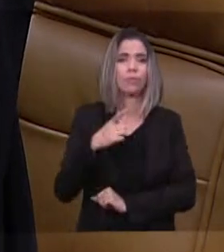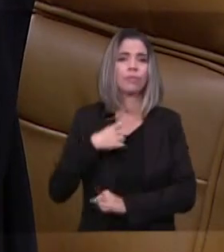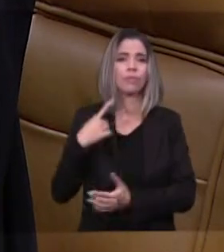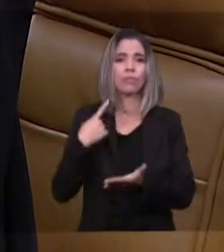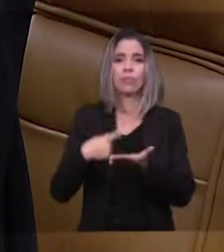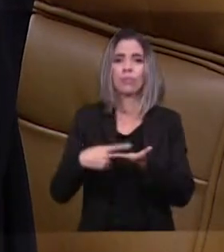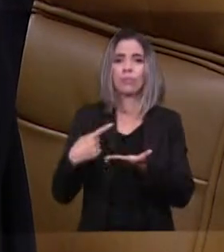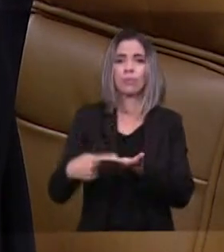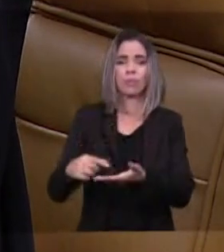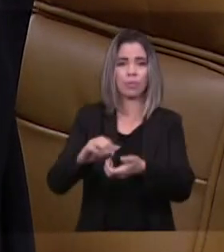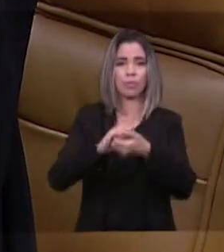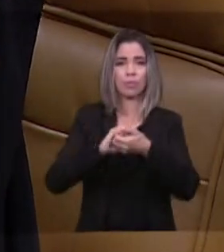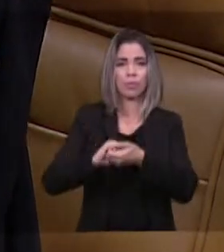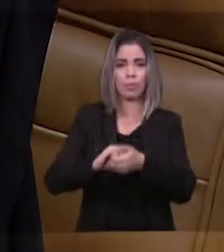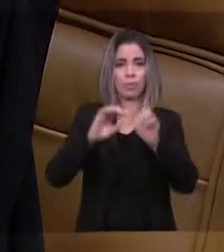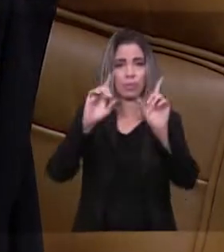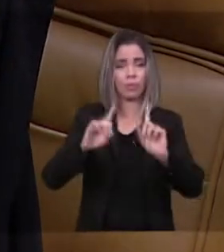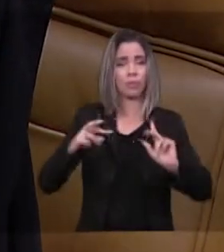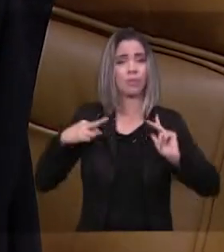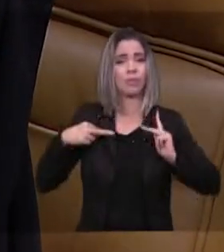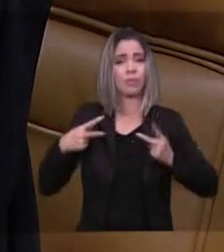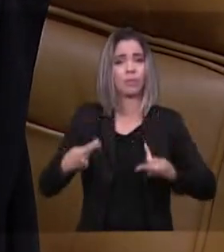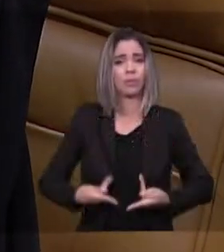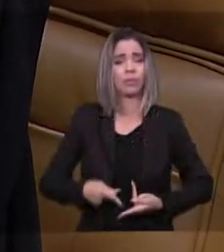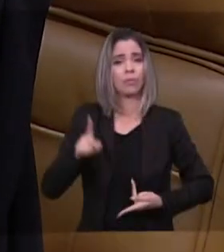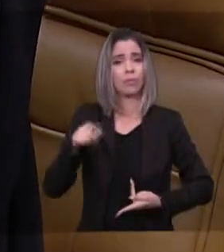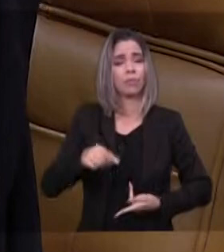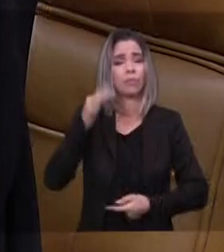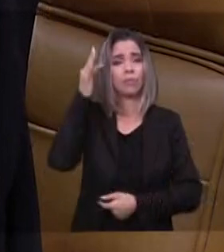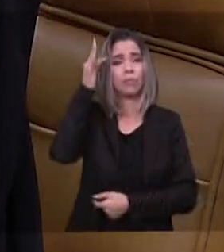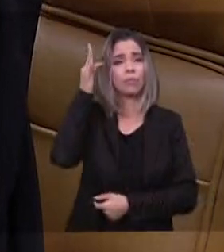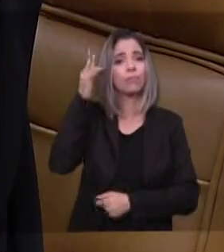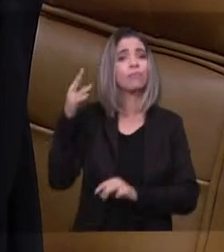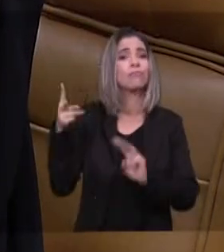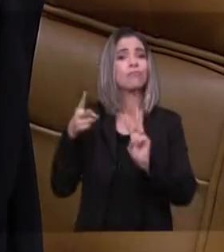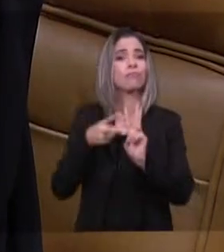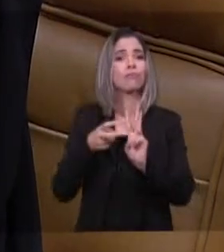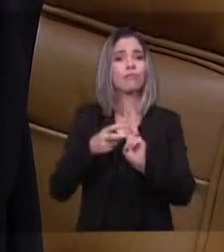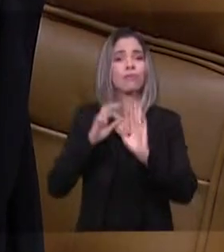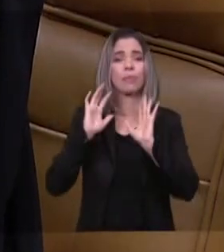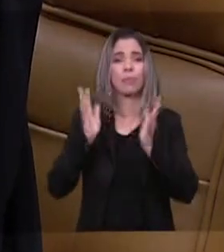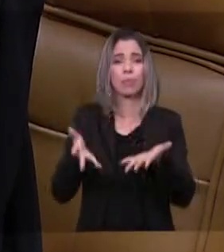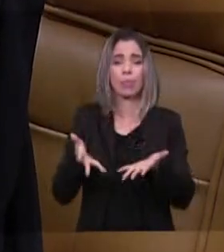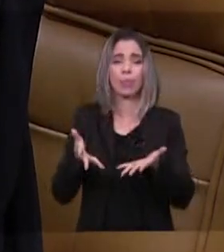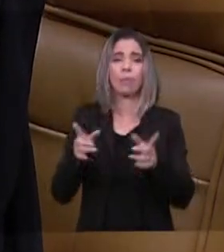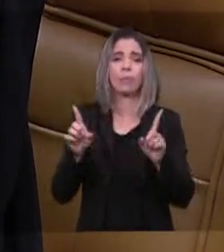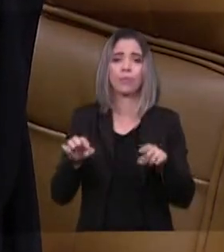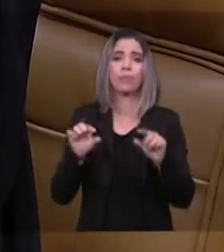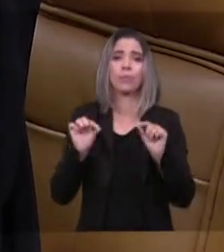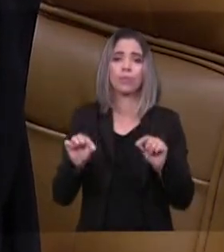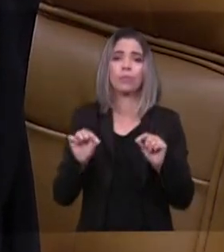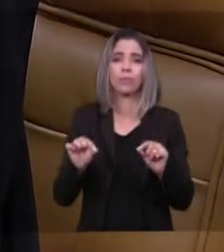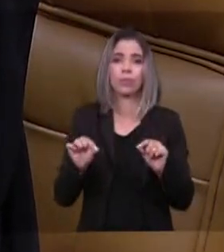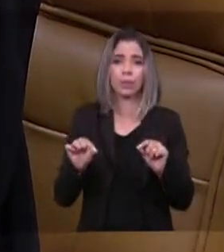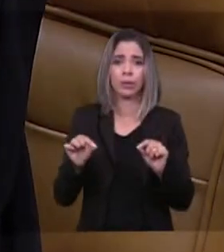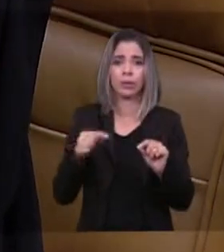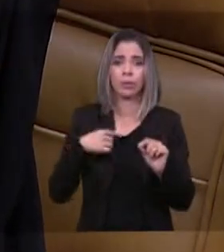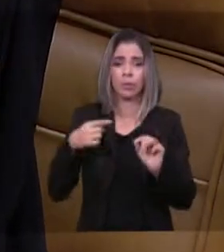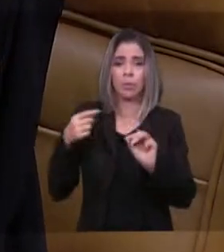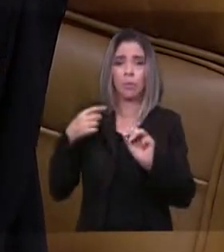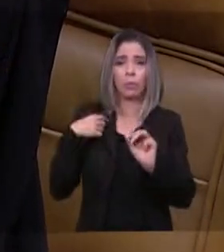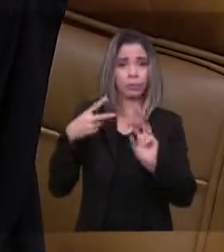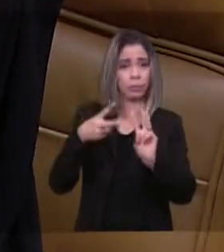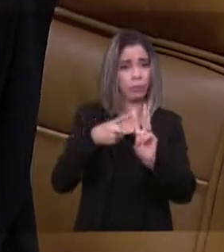Americana sobre Direitos Humanos e destacando a incidência da teoria do indigenato, segundo a qual, como exposto, os indígenas